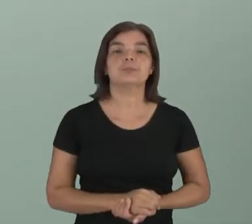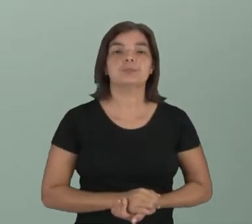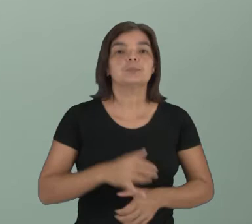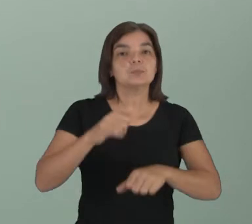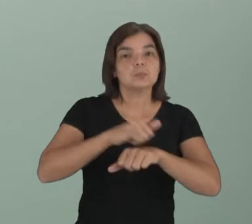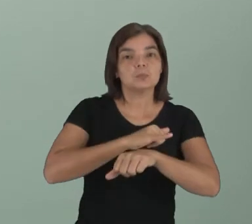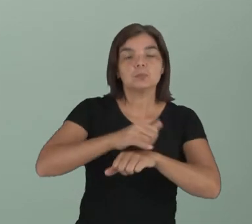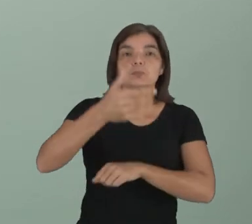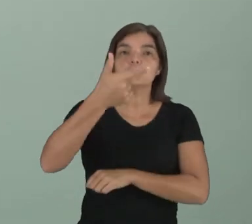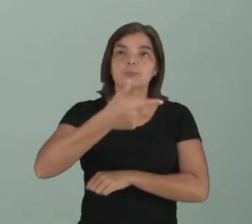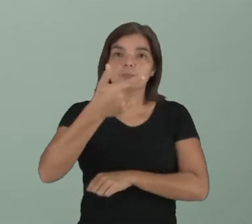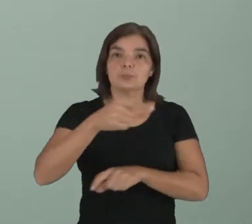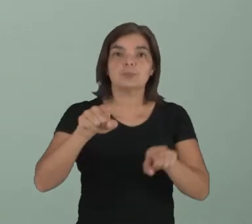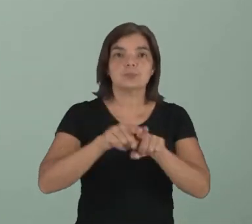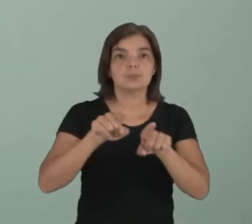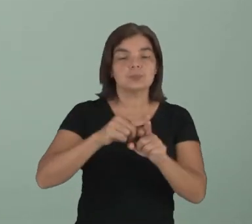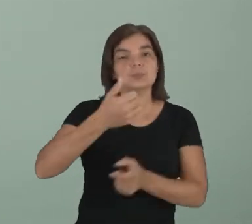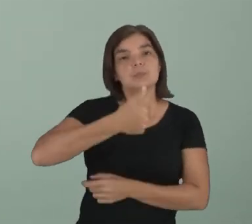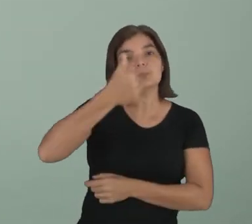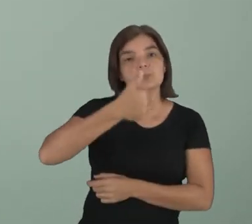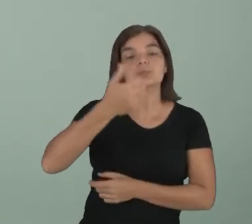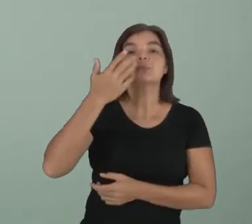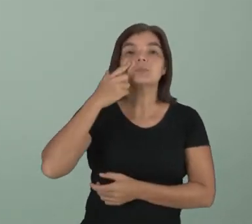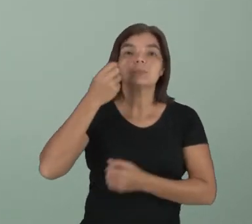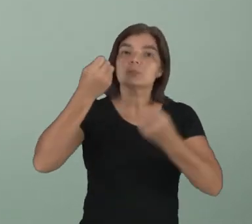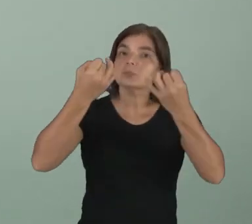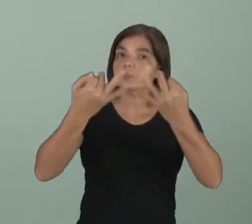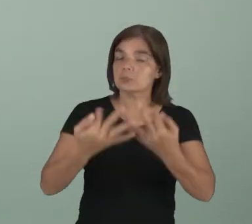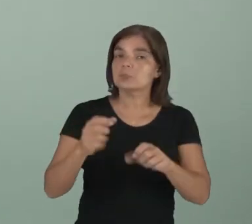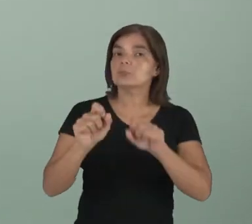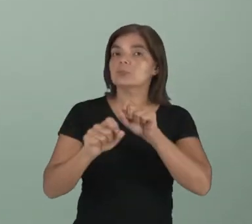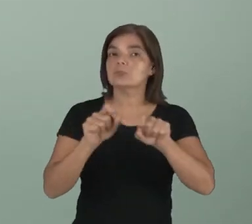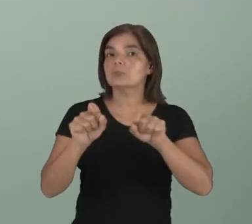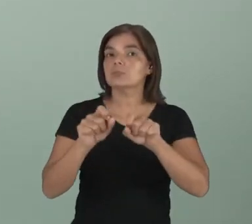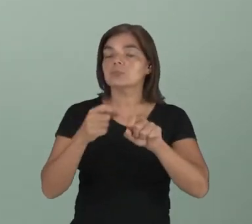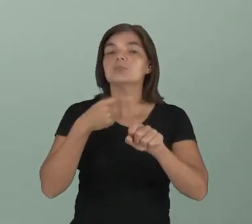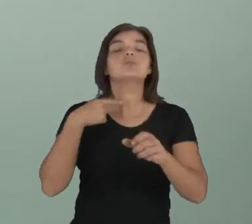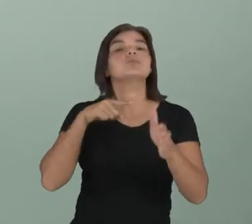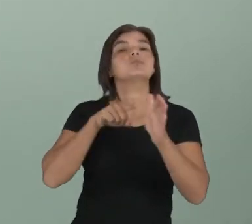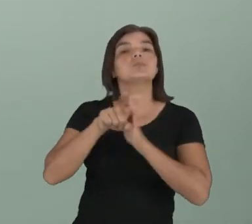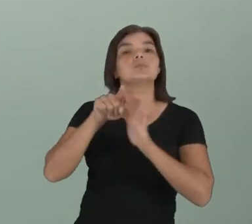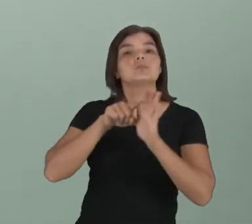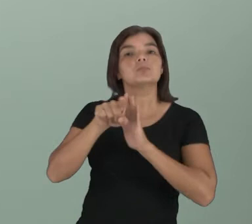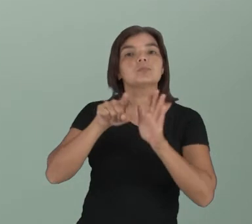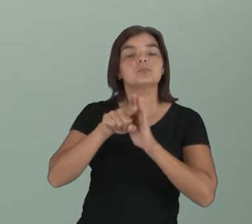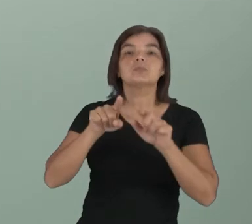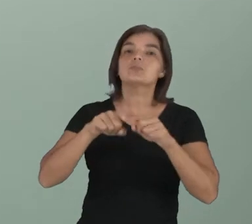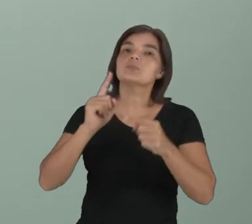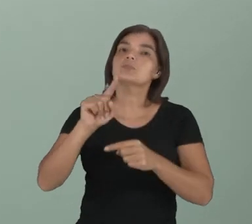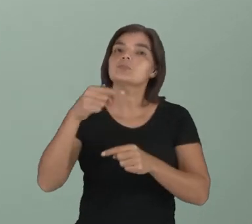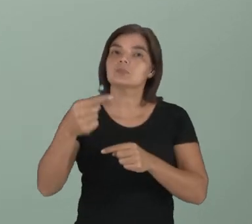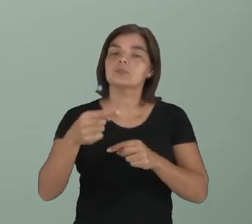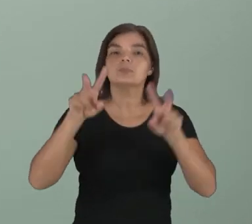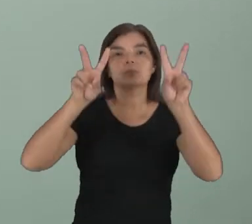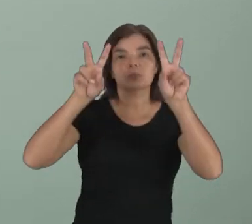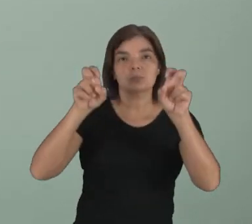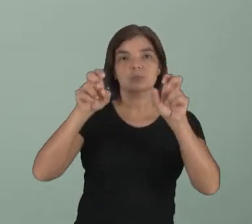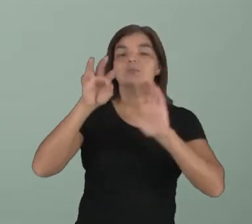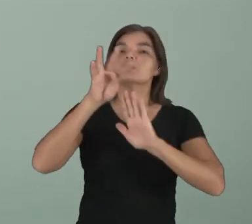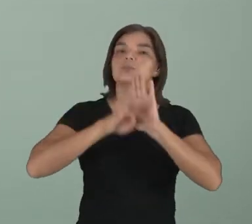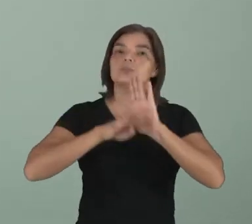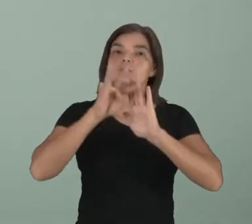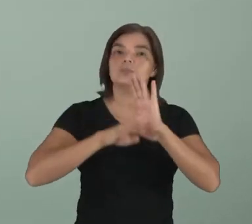A estratégia 2, porque a estratégia 1, nós falamos sobre levantar hipóteses a partir do título